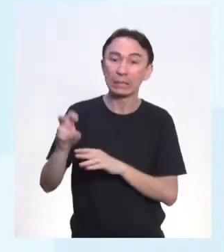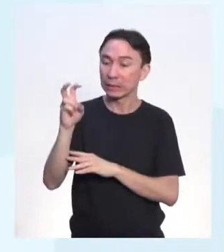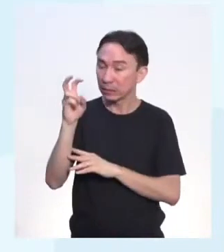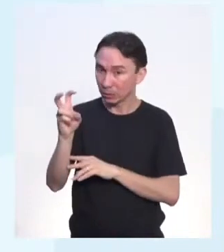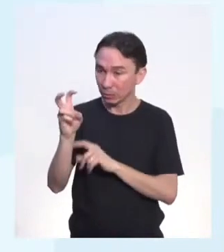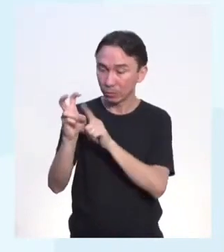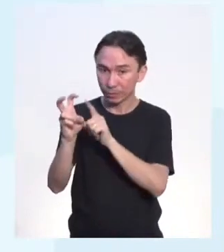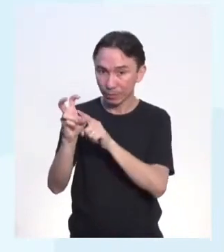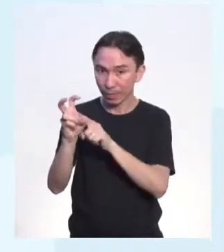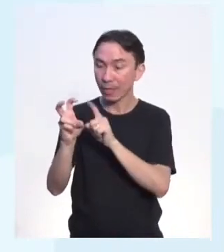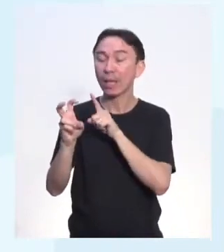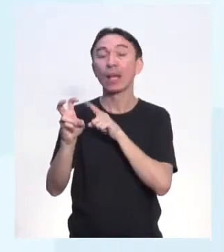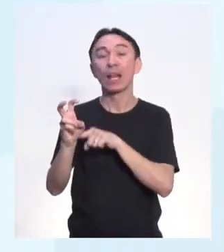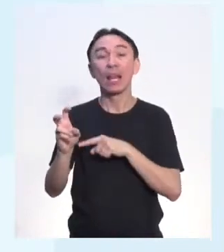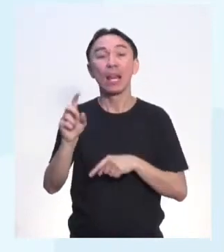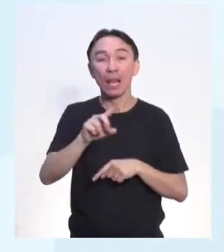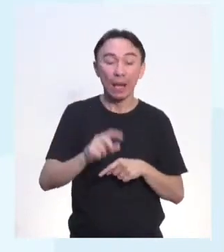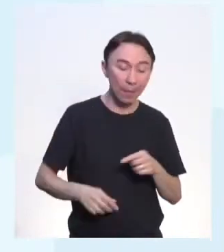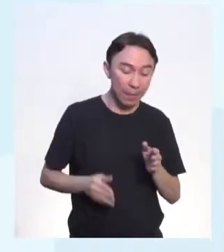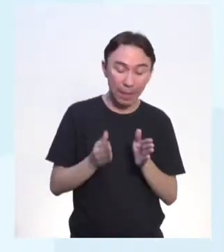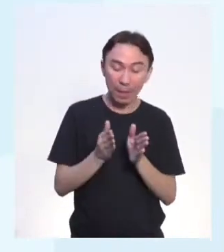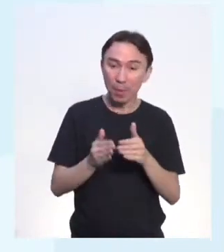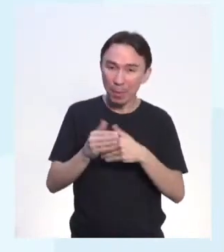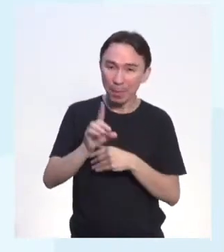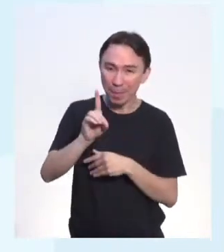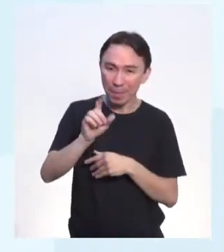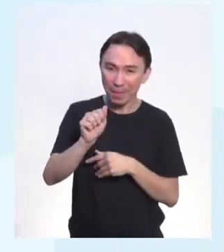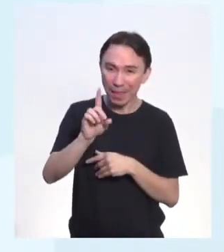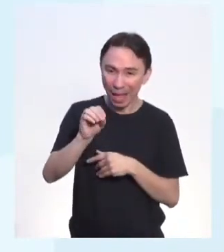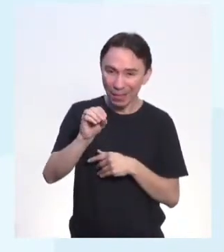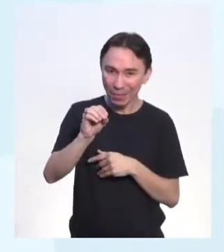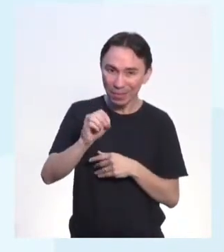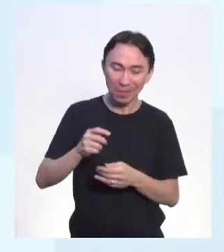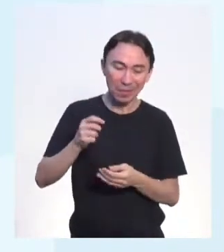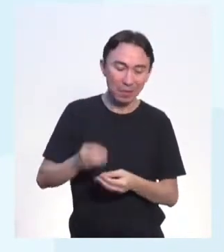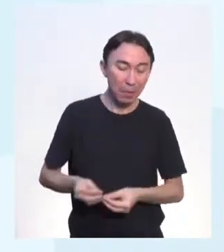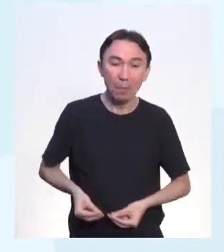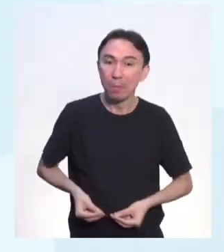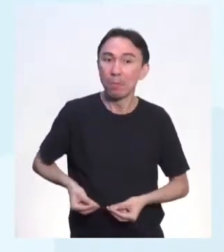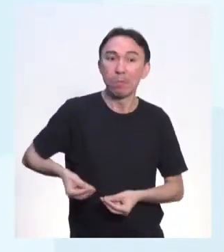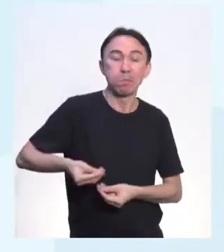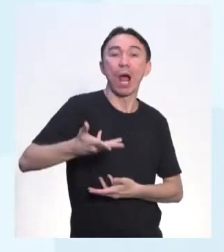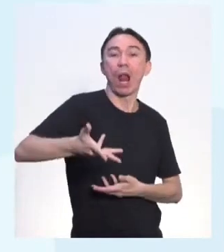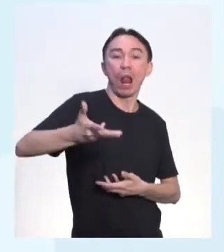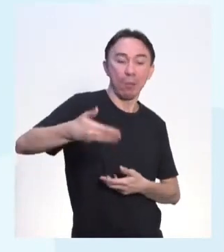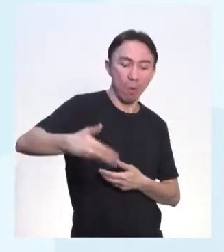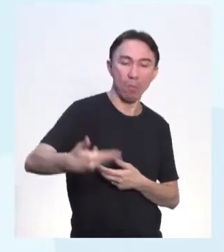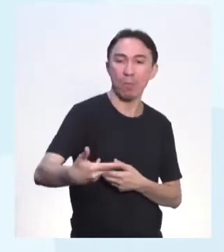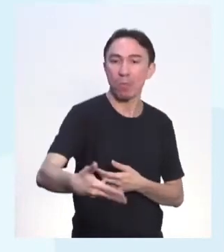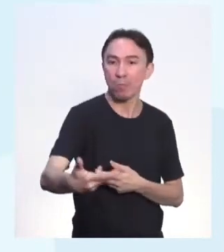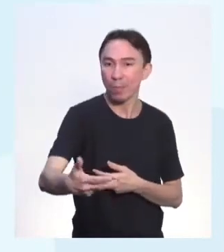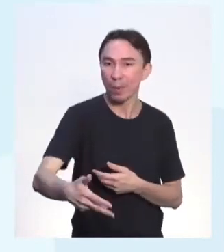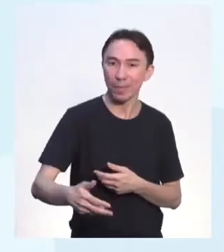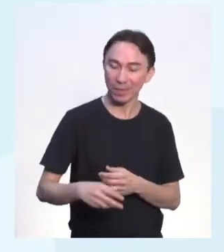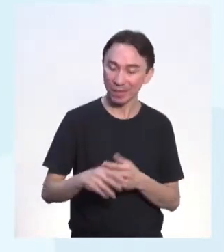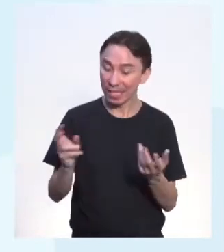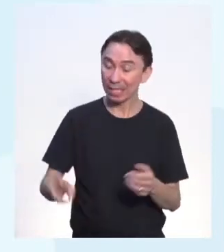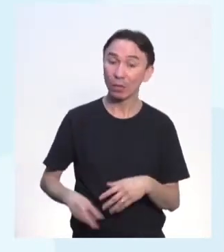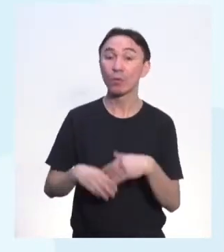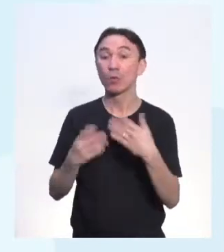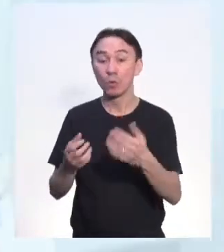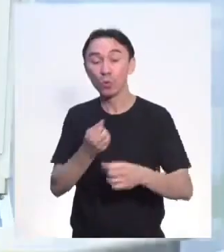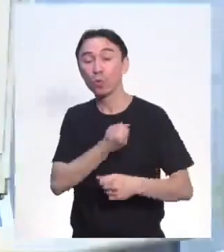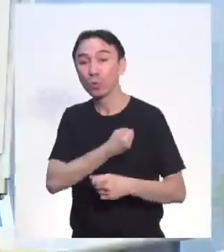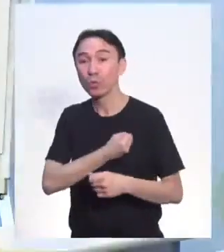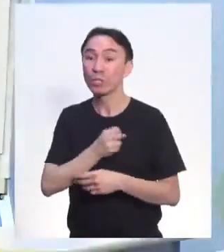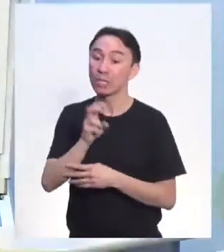para cima no lançamento de um dado não viciado. Professora, o que é um dado não viciado? Aquele dado que a gente joga